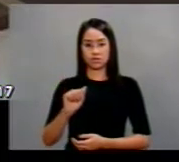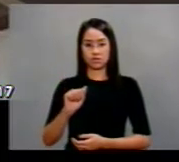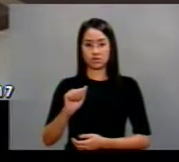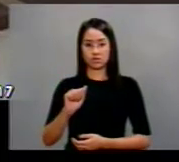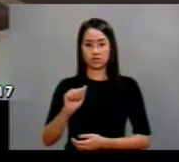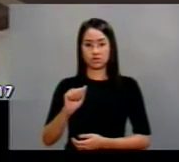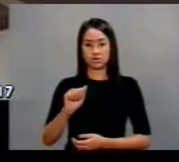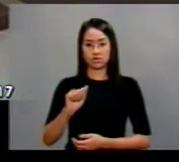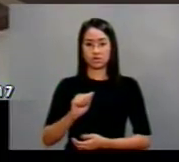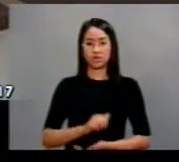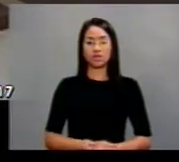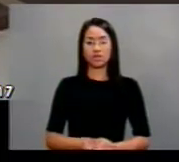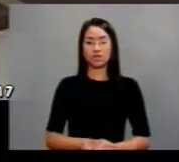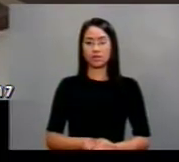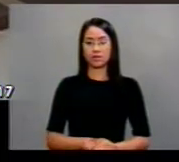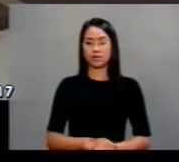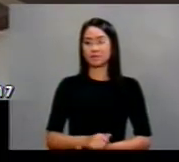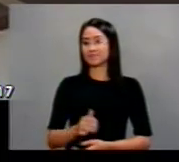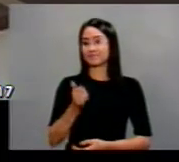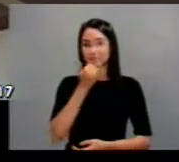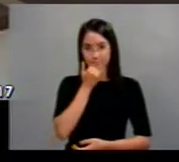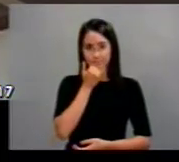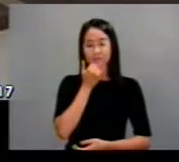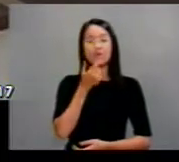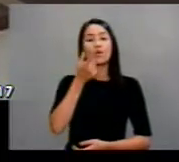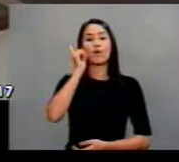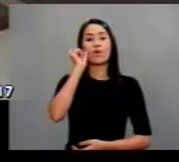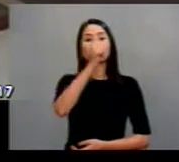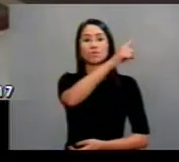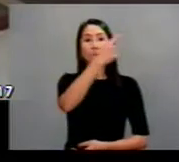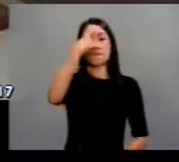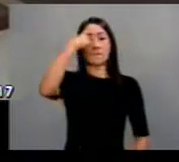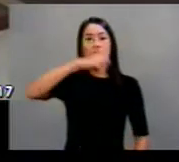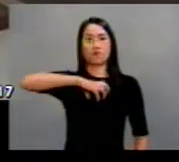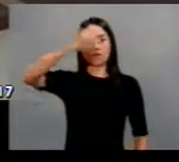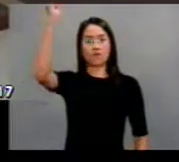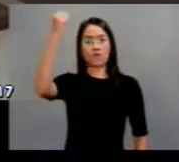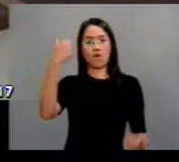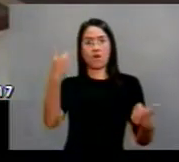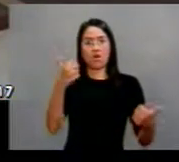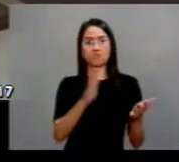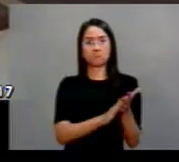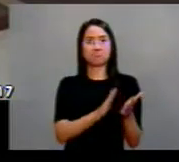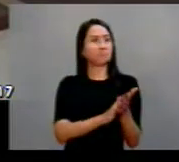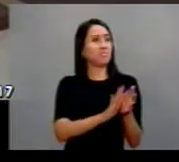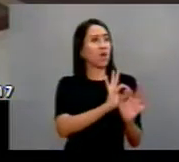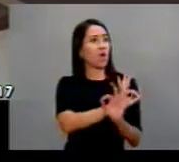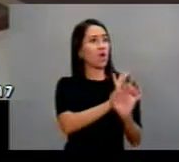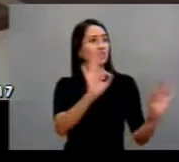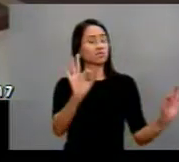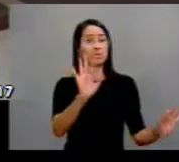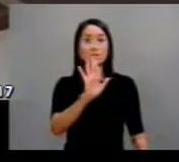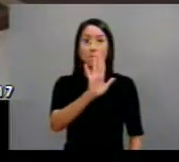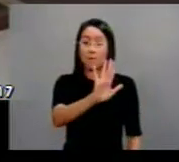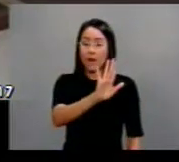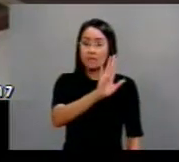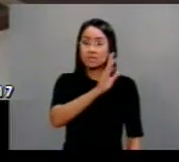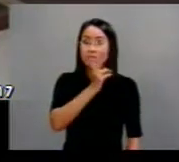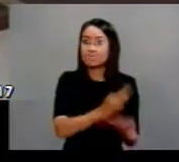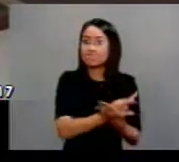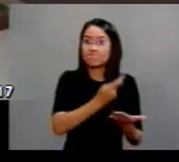temporária, uma vitória de pirro, uma vitória dos envergonhados, uma vitória da canalice, ela